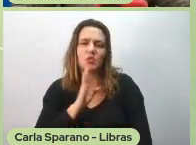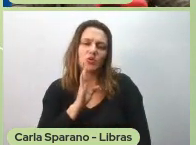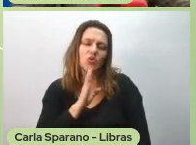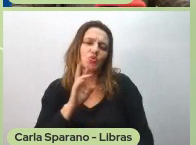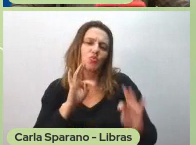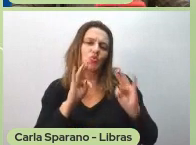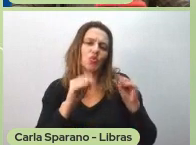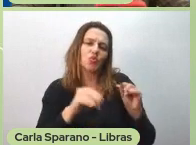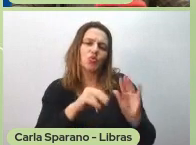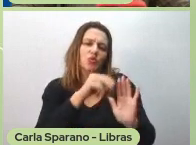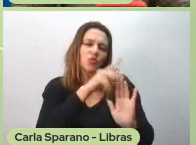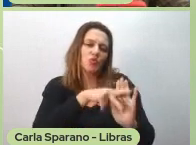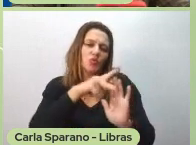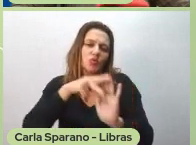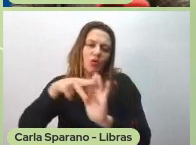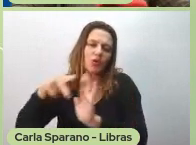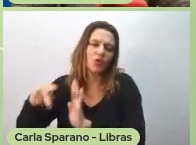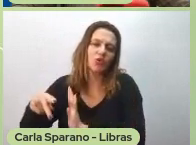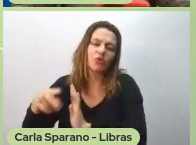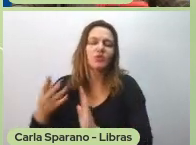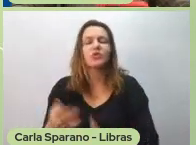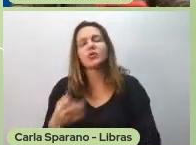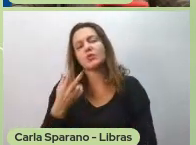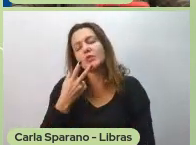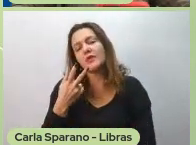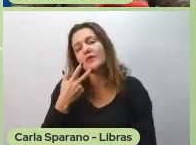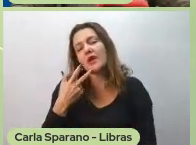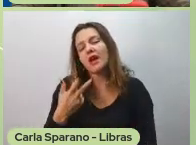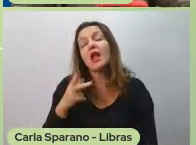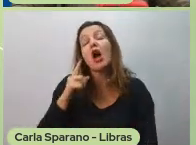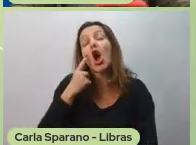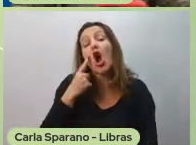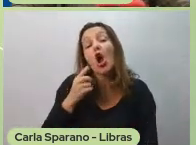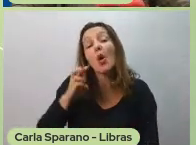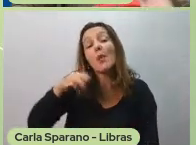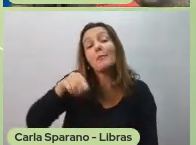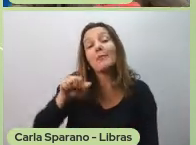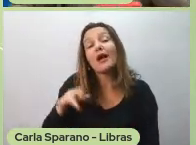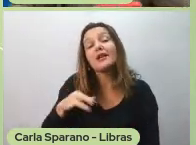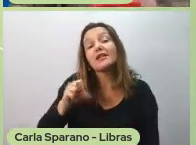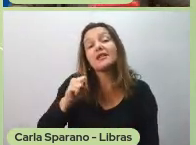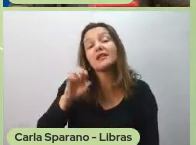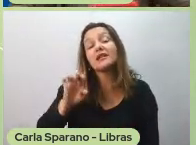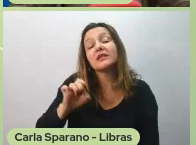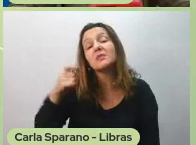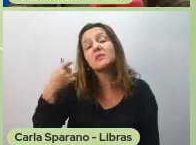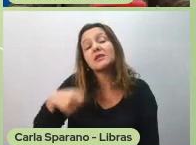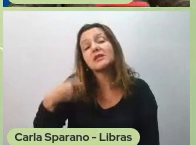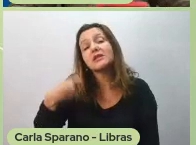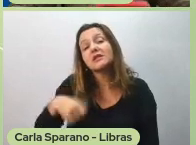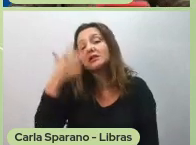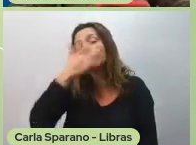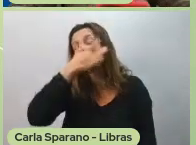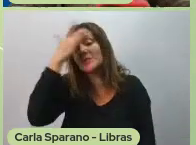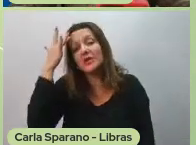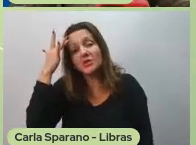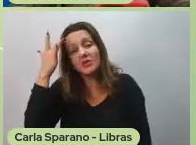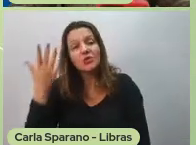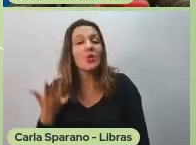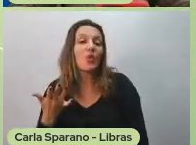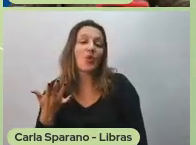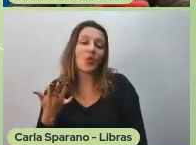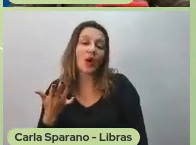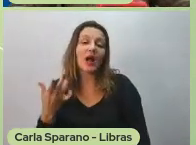programas, eles me dizem assim: Marise, é preciso ter pessoas que tenham o lugar